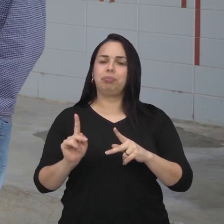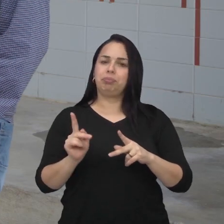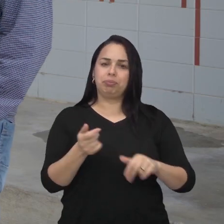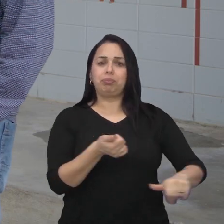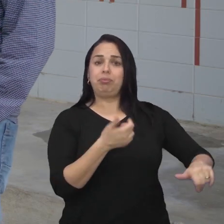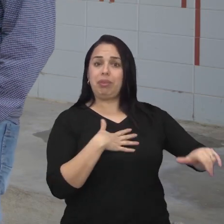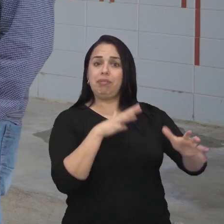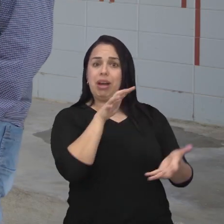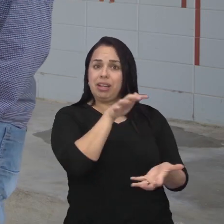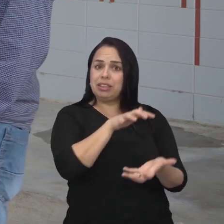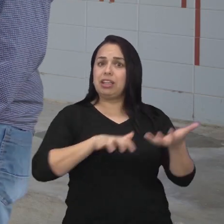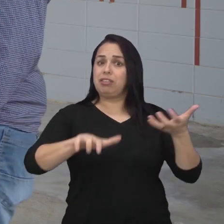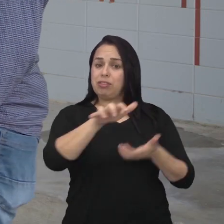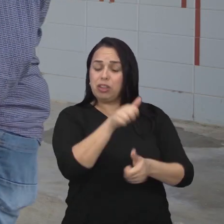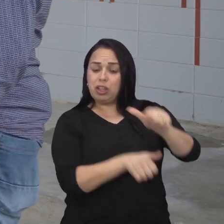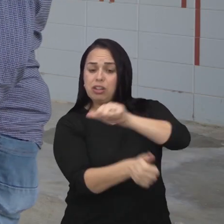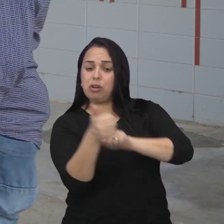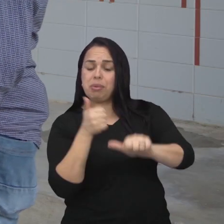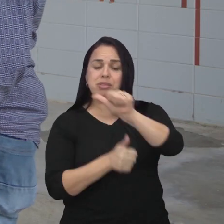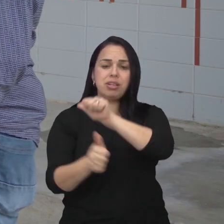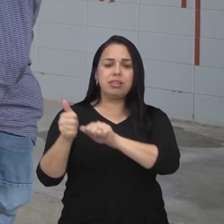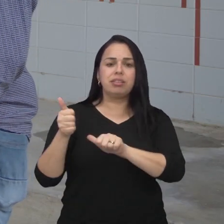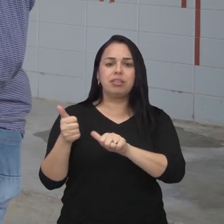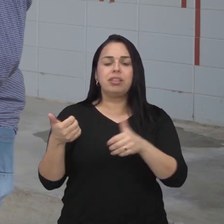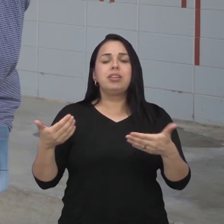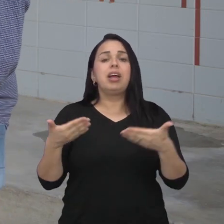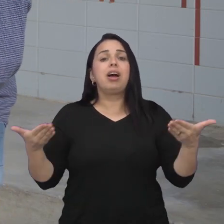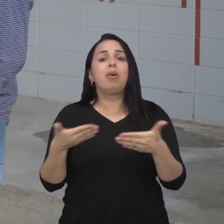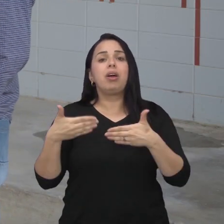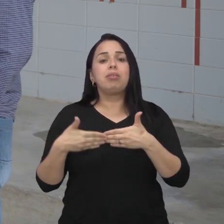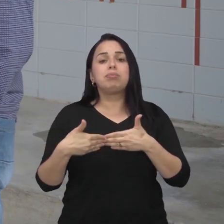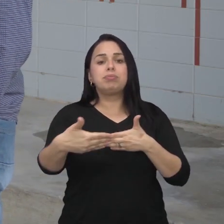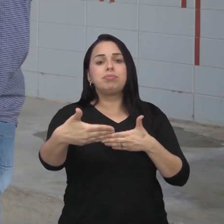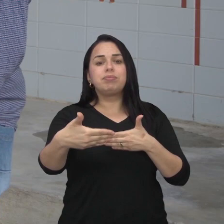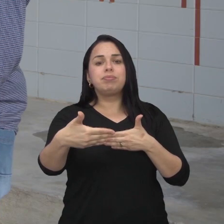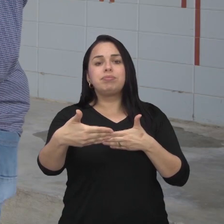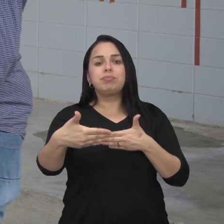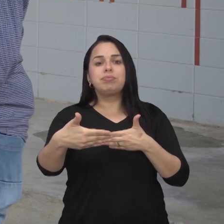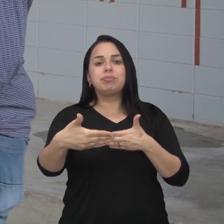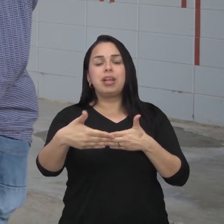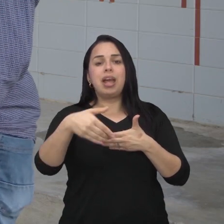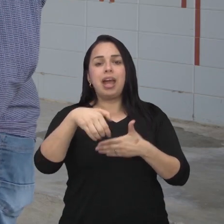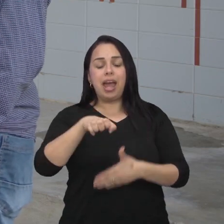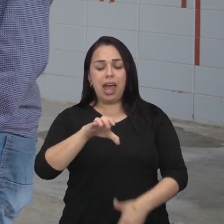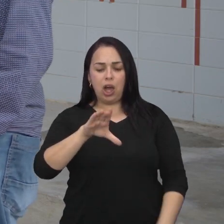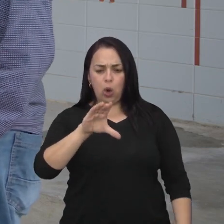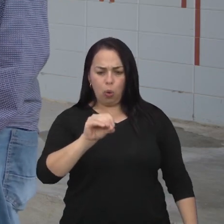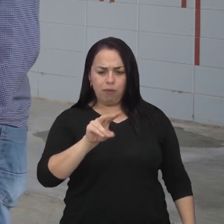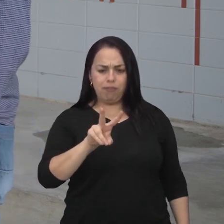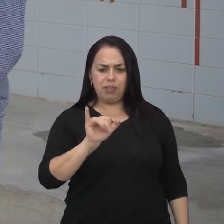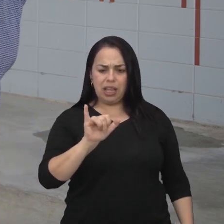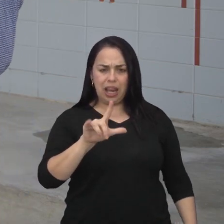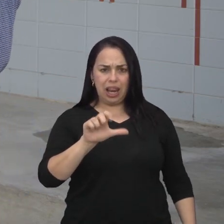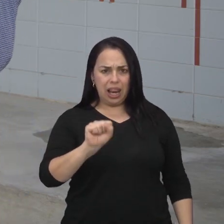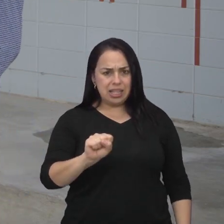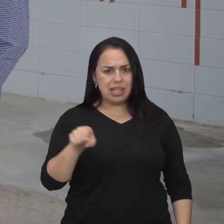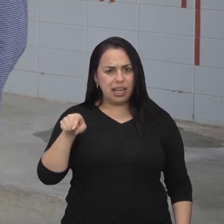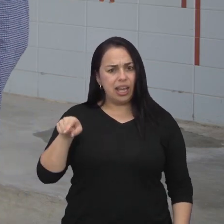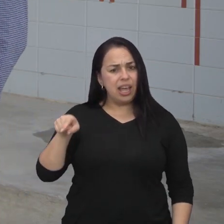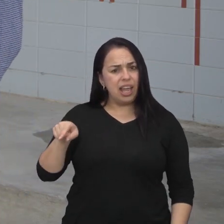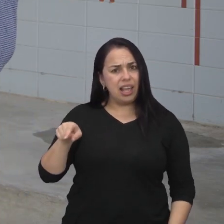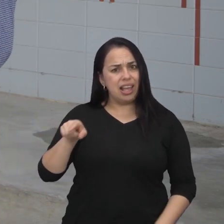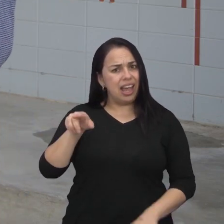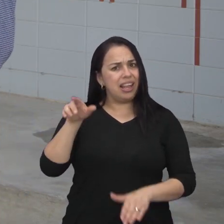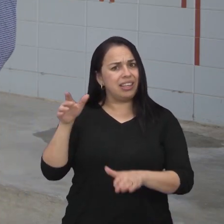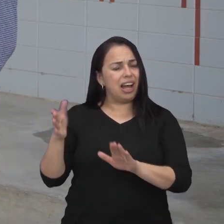várias transformações, e uma nova transformação que vem vindo é a tal da Ecovilas. É isso mesmo? O Ademir está